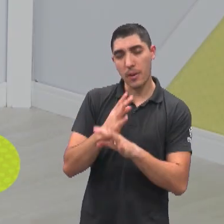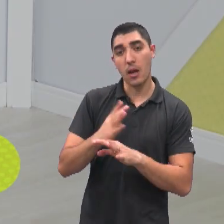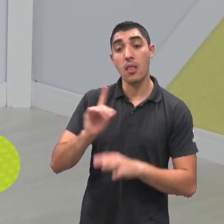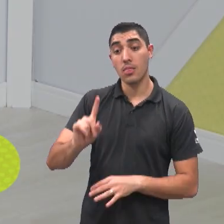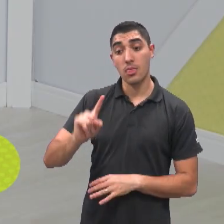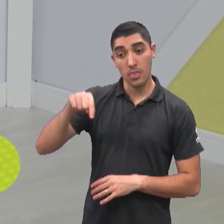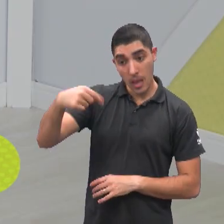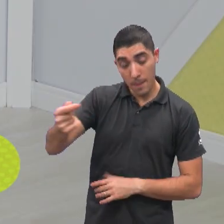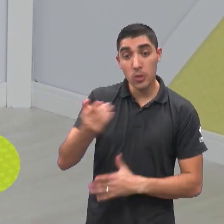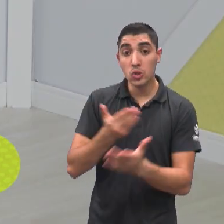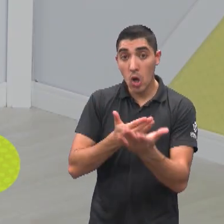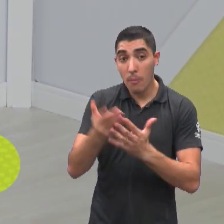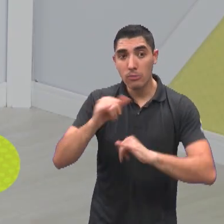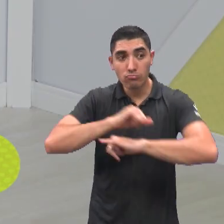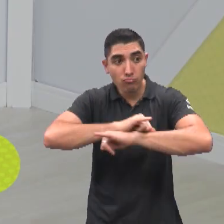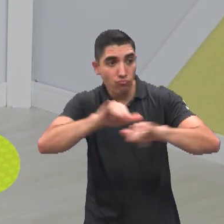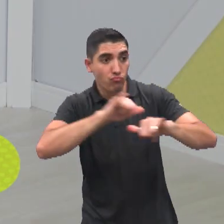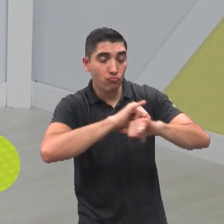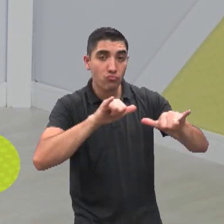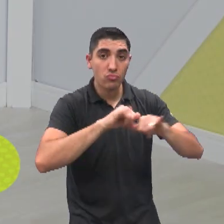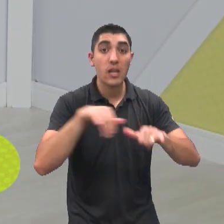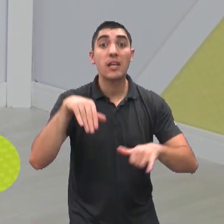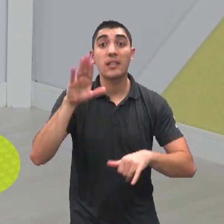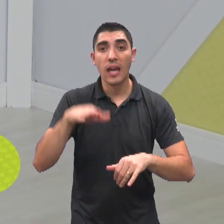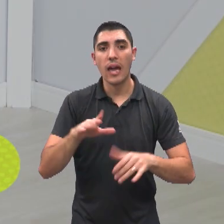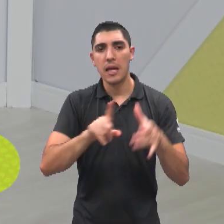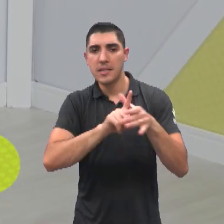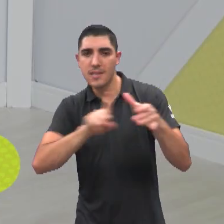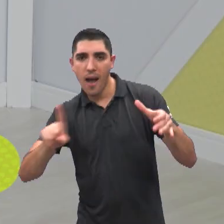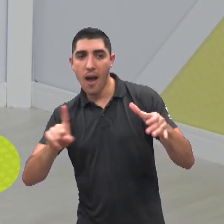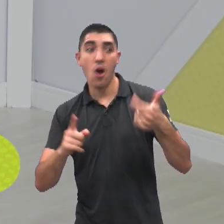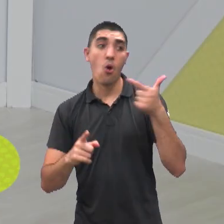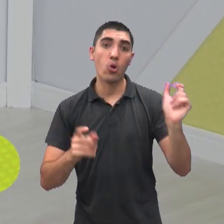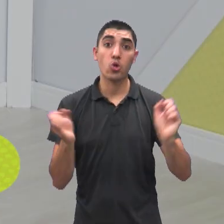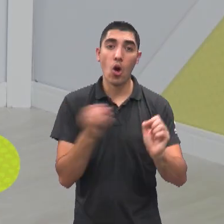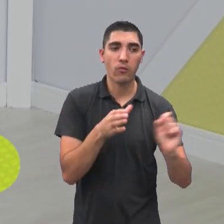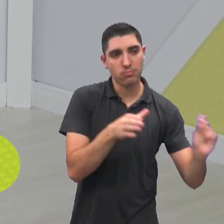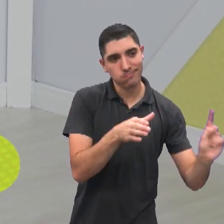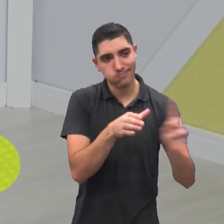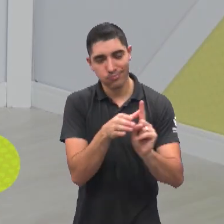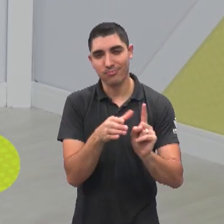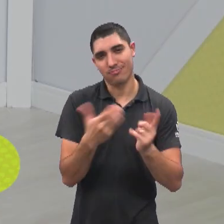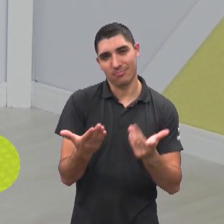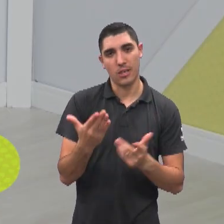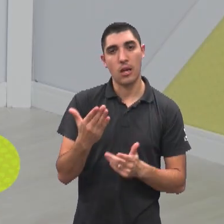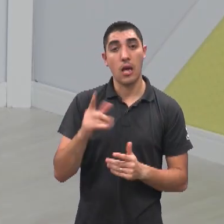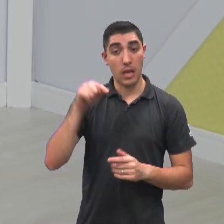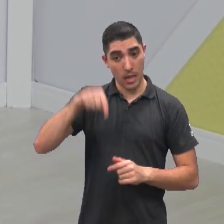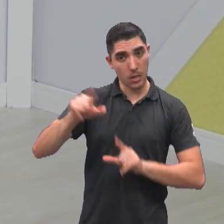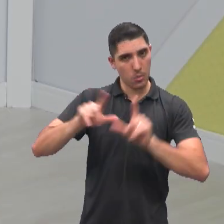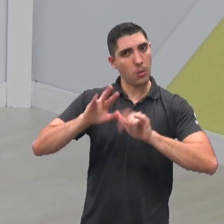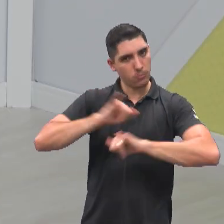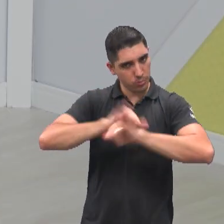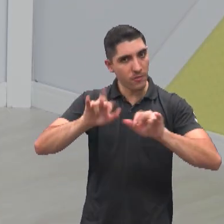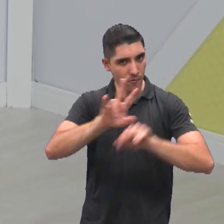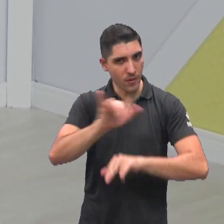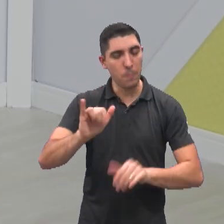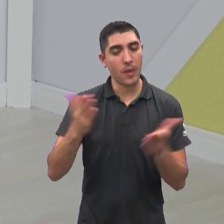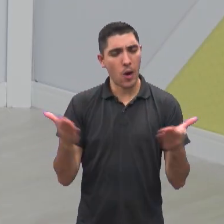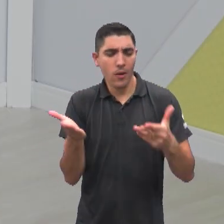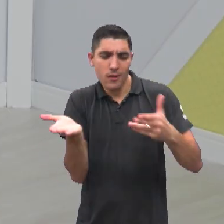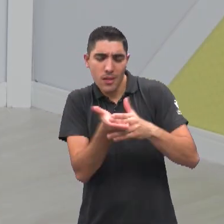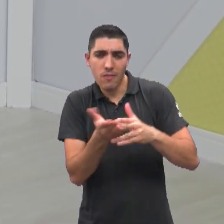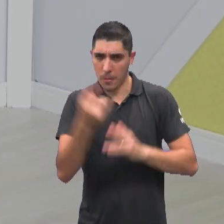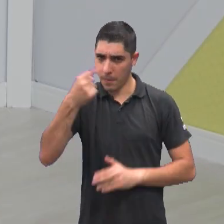começam a pipocar as informações definitivas de quem sai, quem fica, e claro, você vai ficar sabendo tudo aqui no nosso Hora do Esporte, que vai para o primeiro intervalo do dia. Na